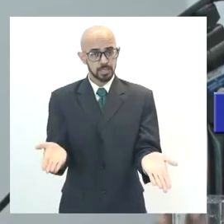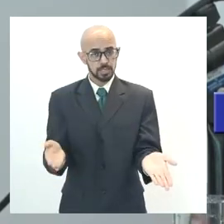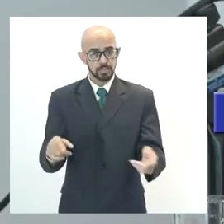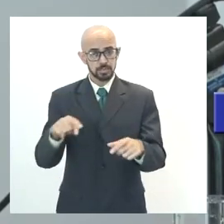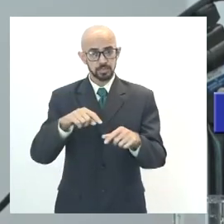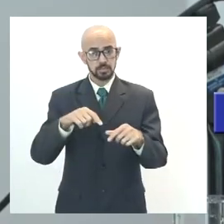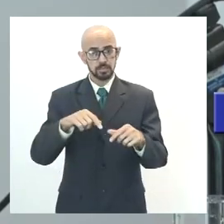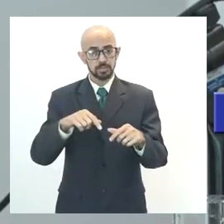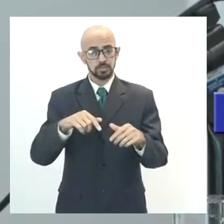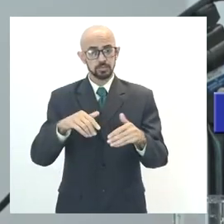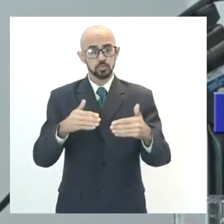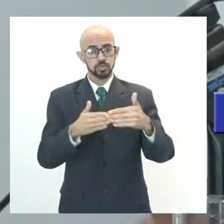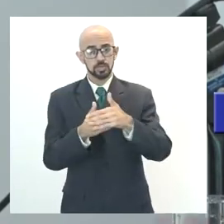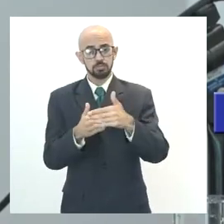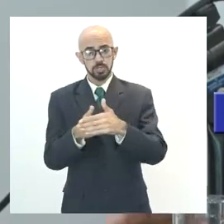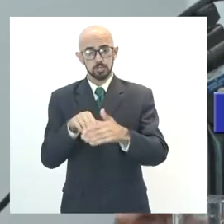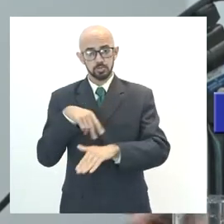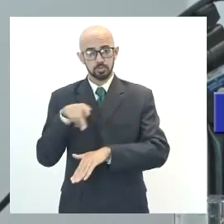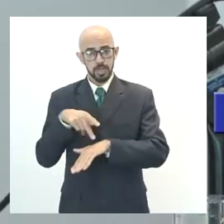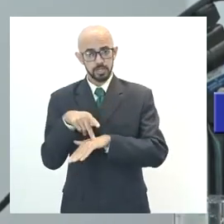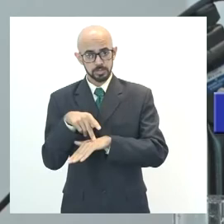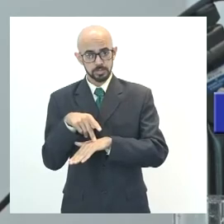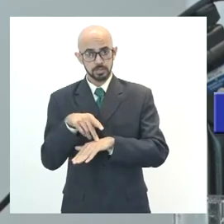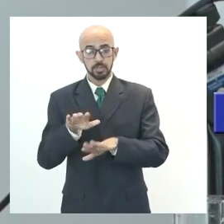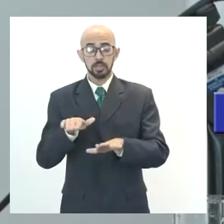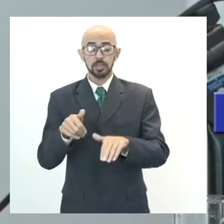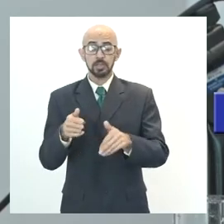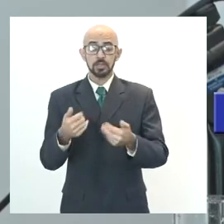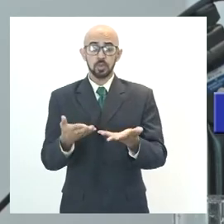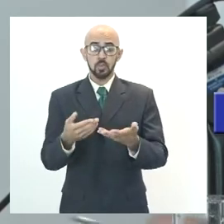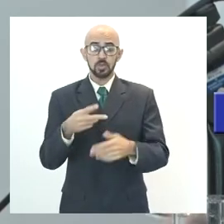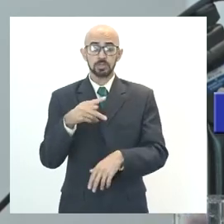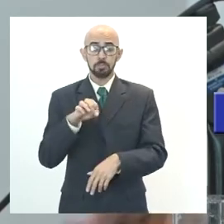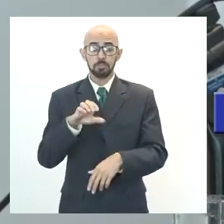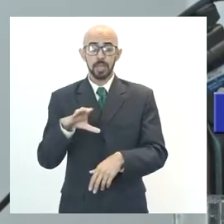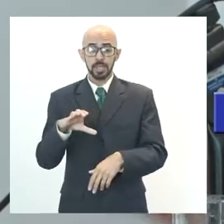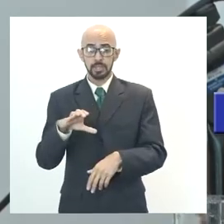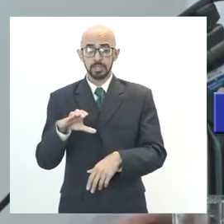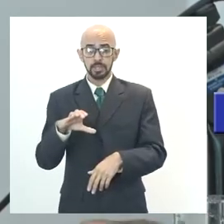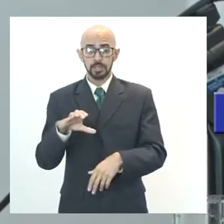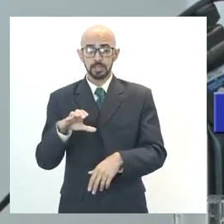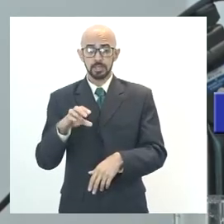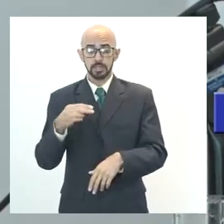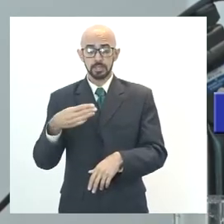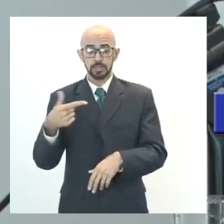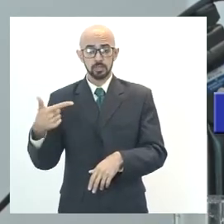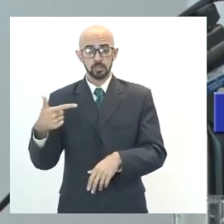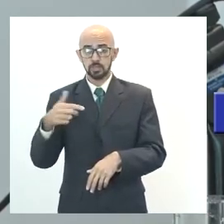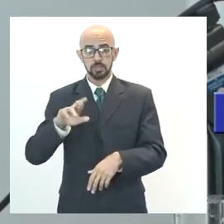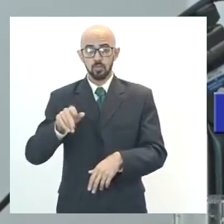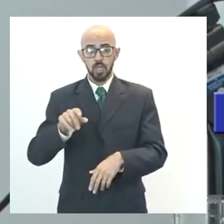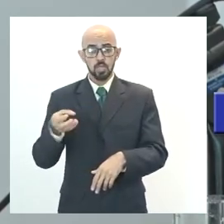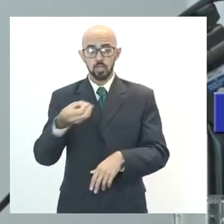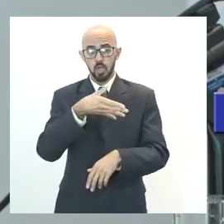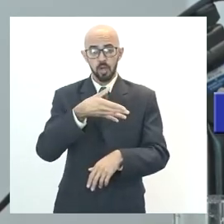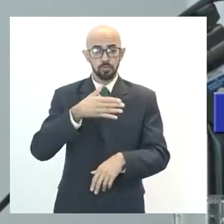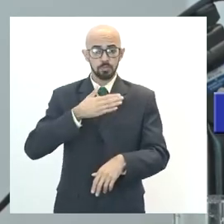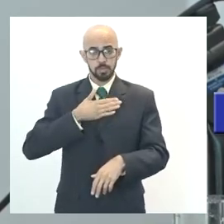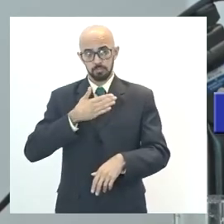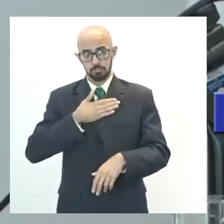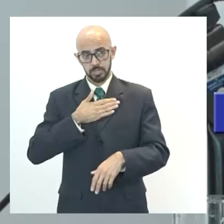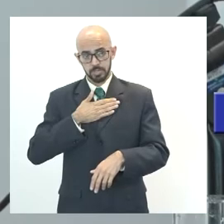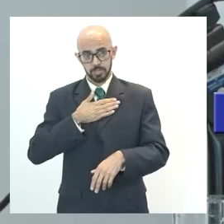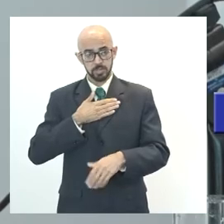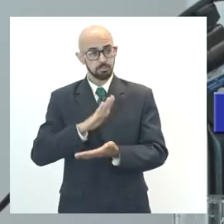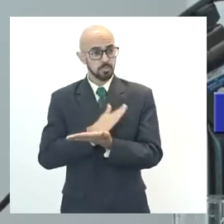essa questão hoje da Tec 32 não é novidade nenhuma para mim pelo menos e Perigo Para o deputado